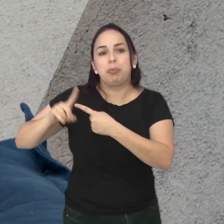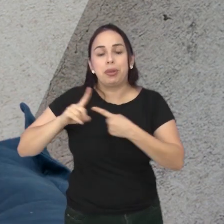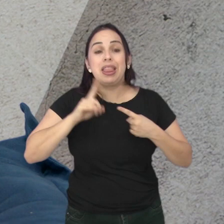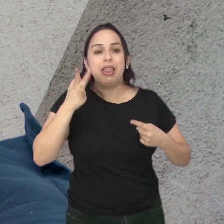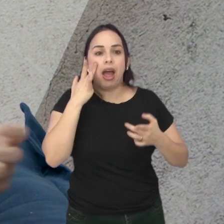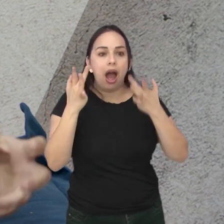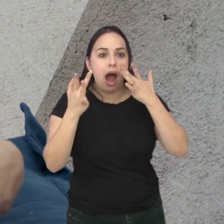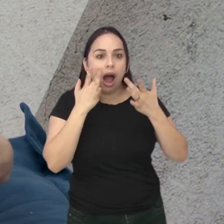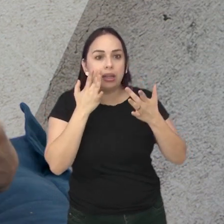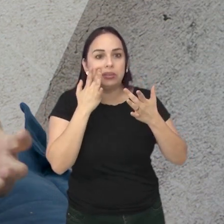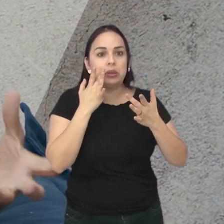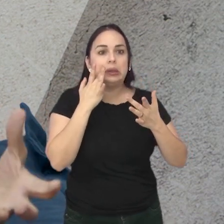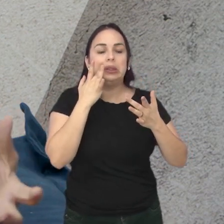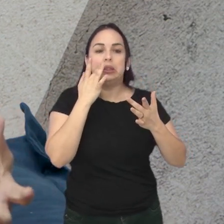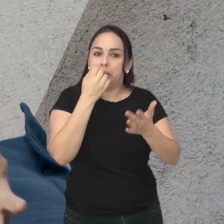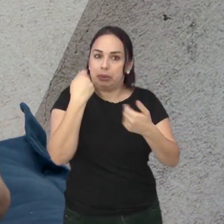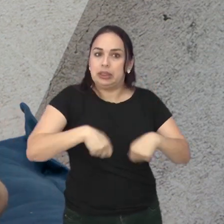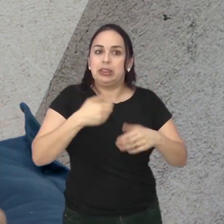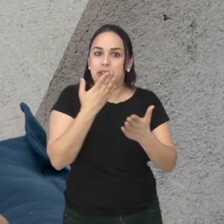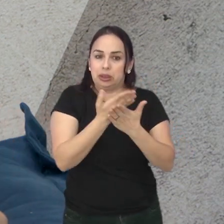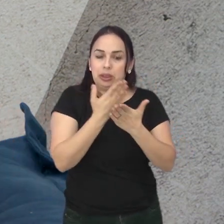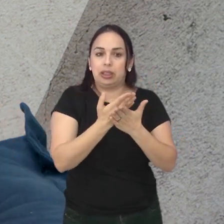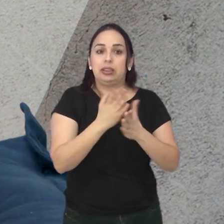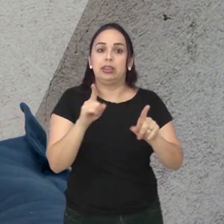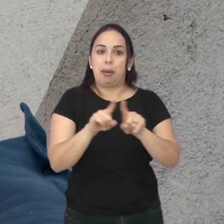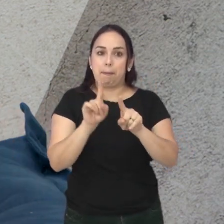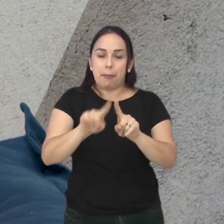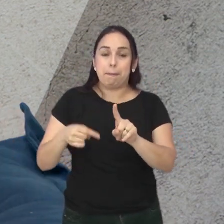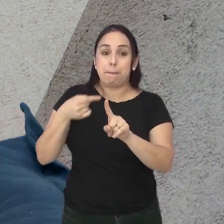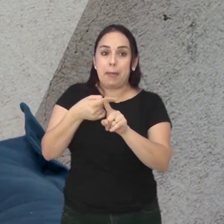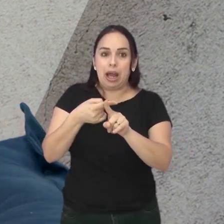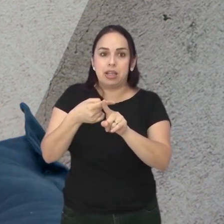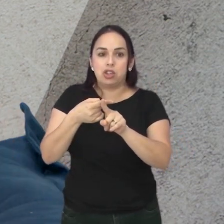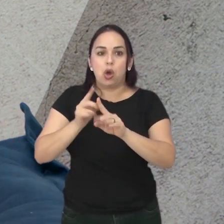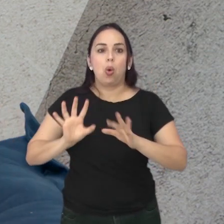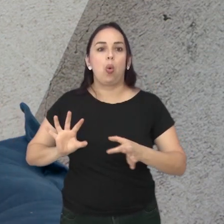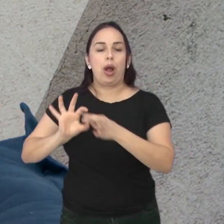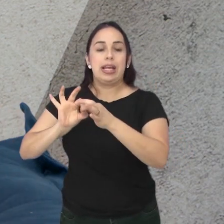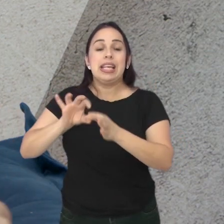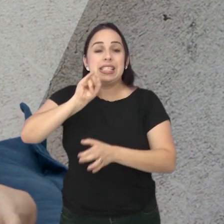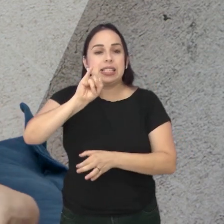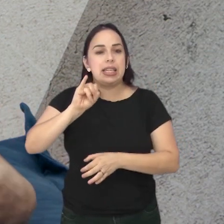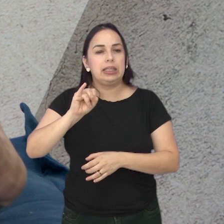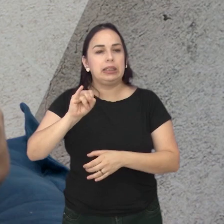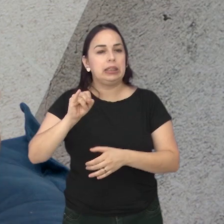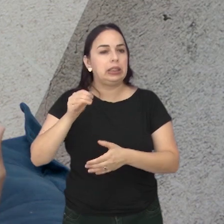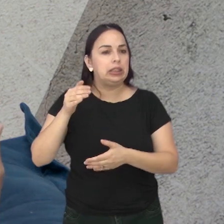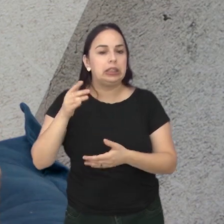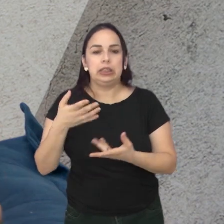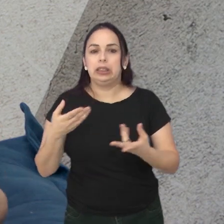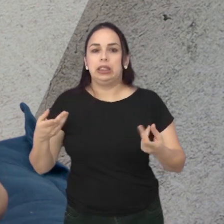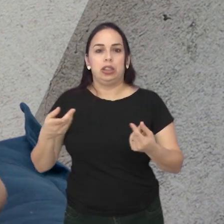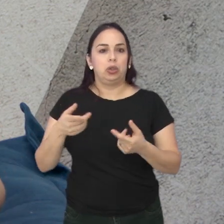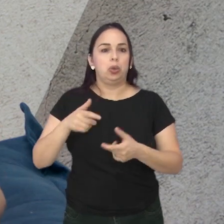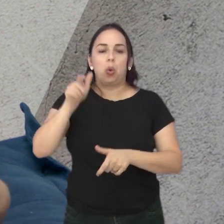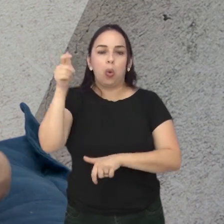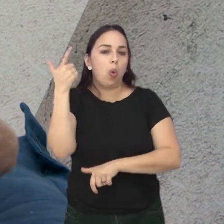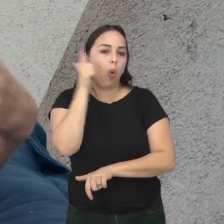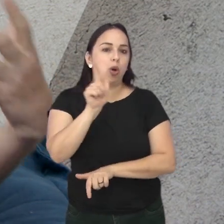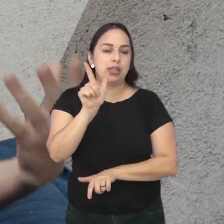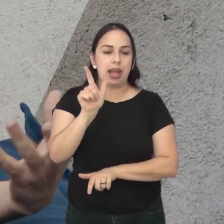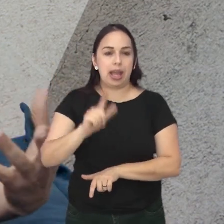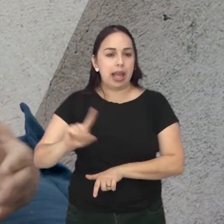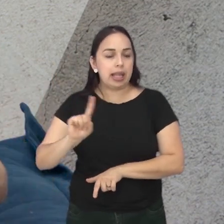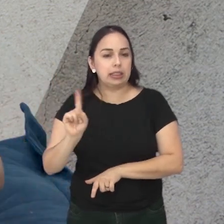E também uma habilidade social, porque é um trabalho altamente coletivo. Né? Se você tem dificuldade em lidar com